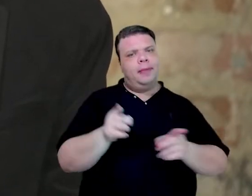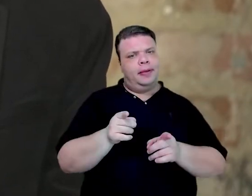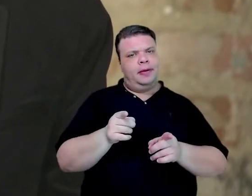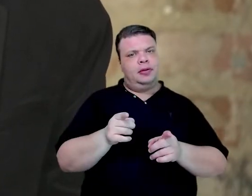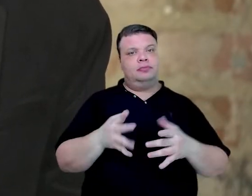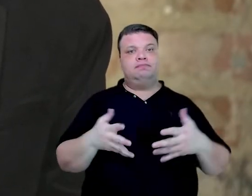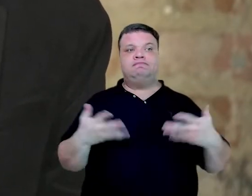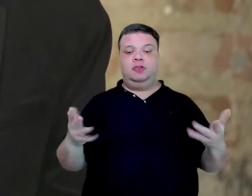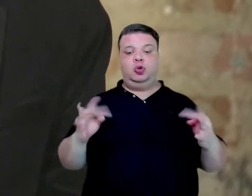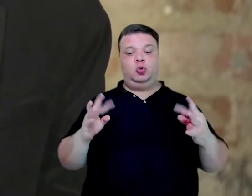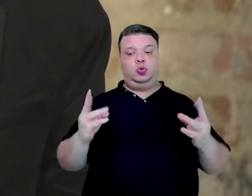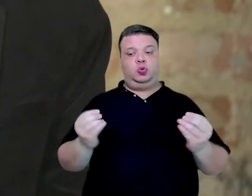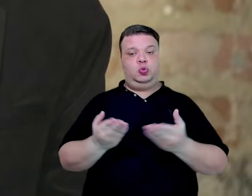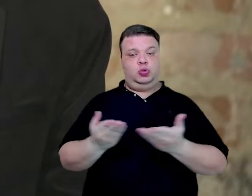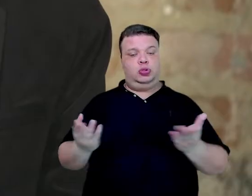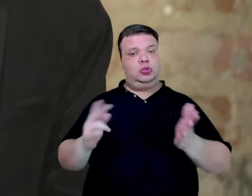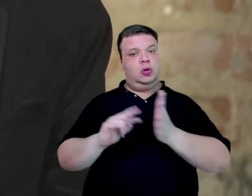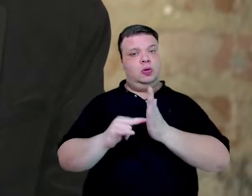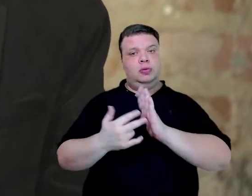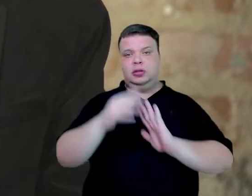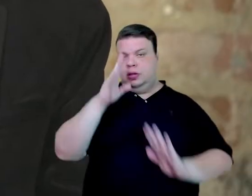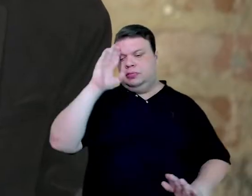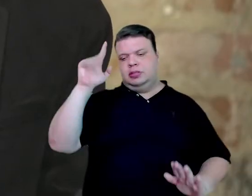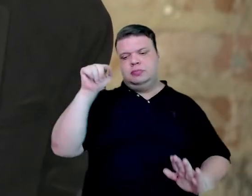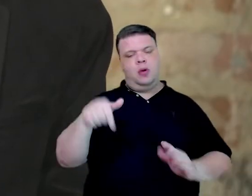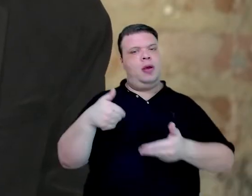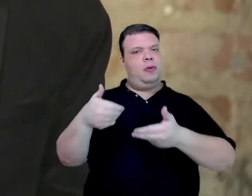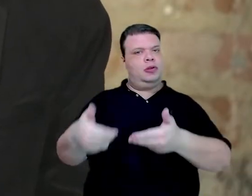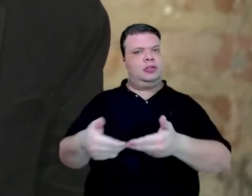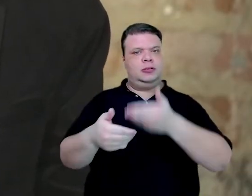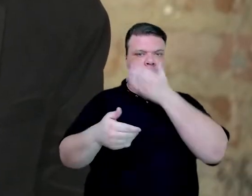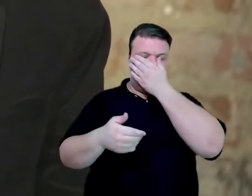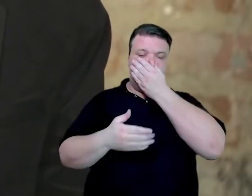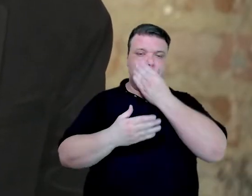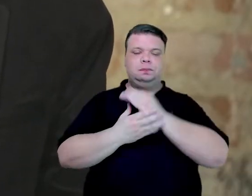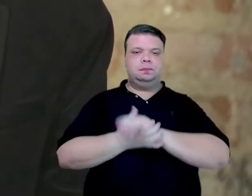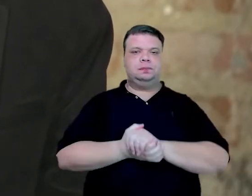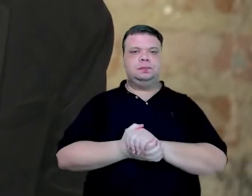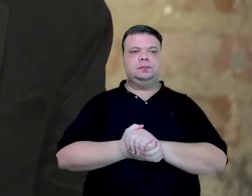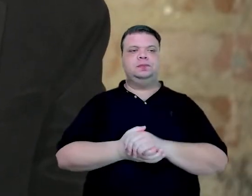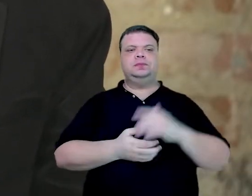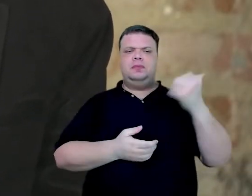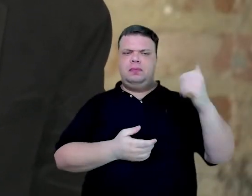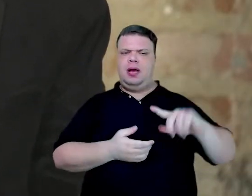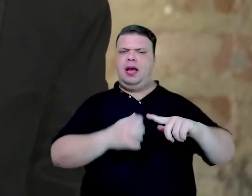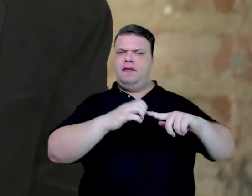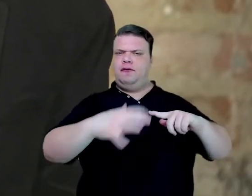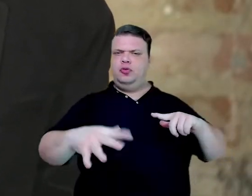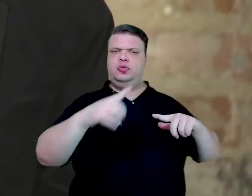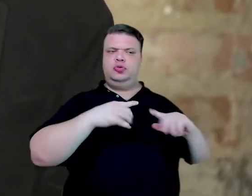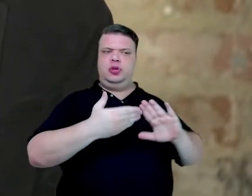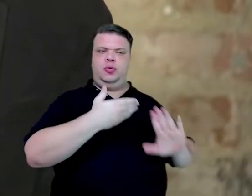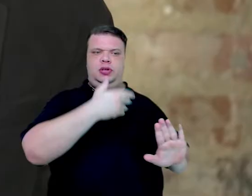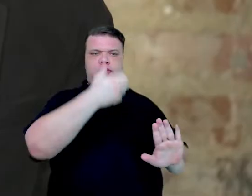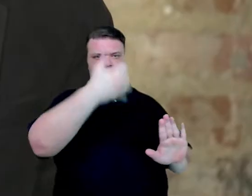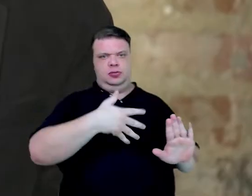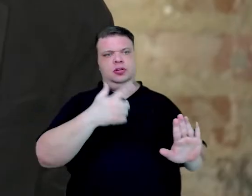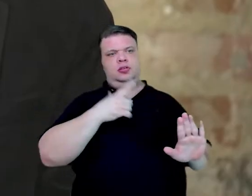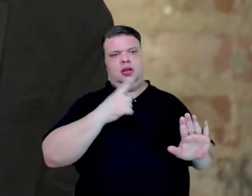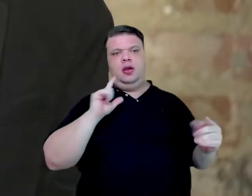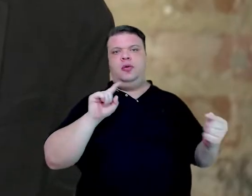superior, apesar da mudança da temperatura da superfície do mar ser pequena. Então, tudo isso está envolvido em relação a esses